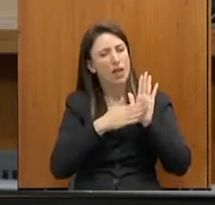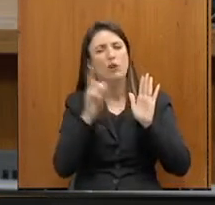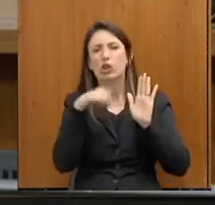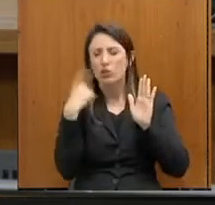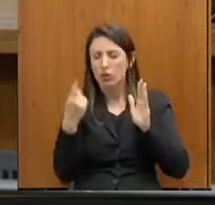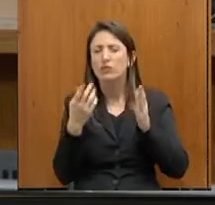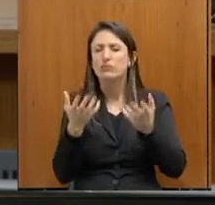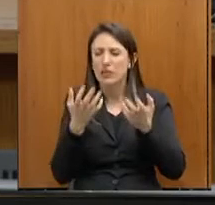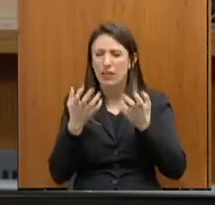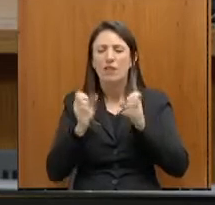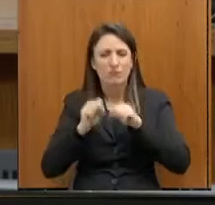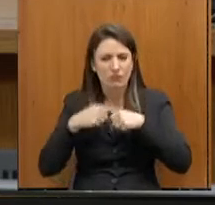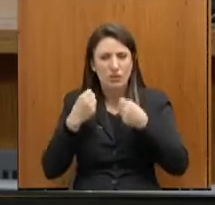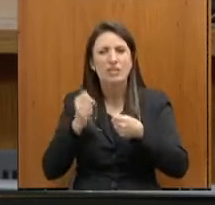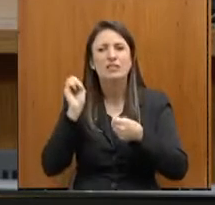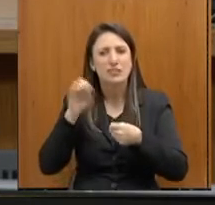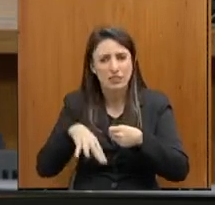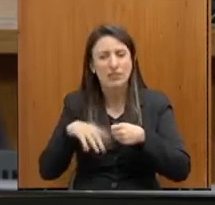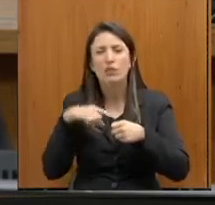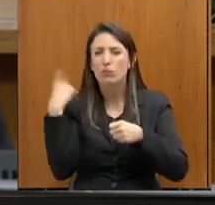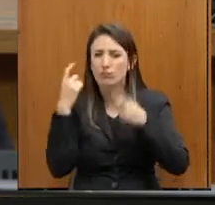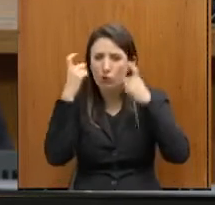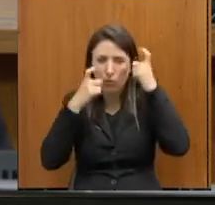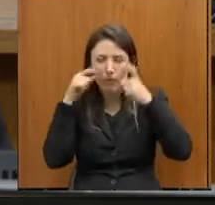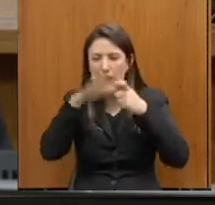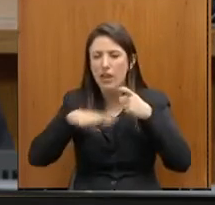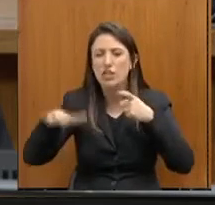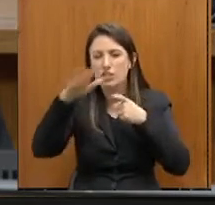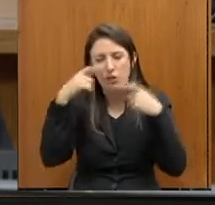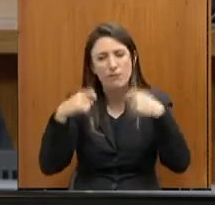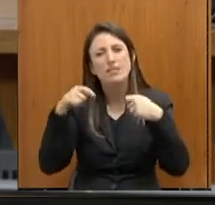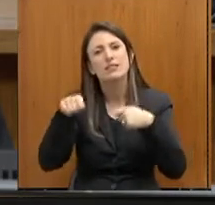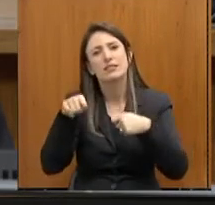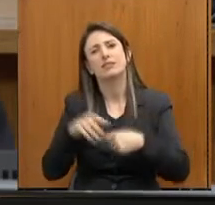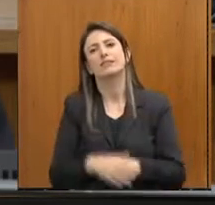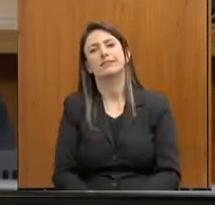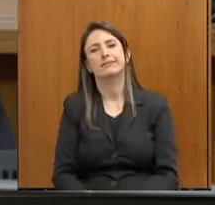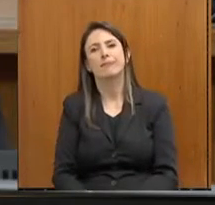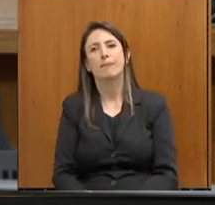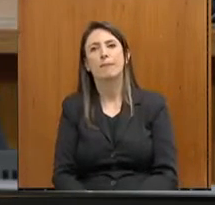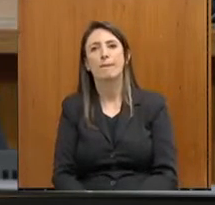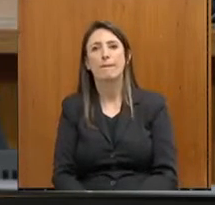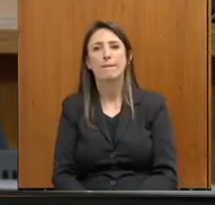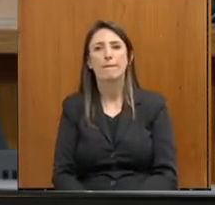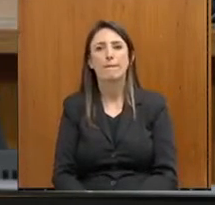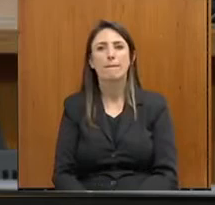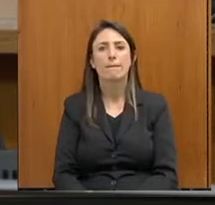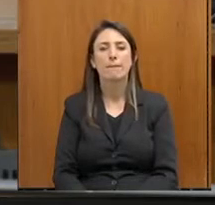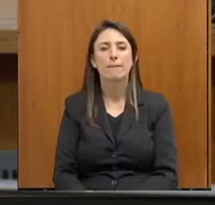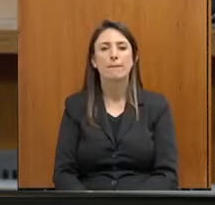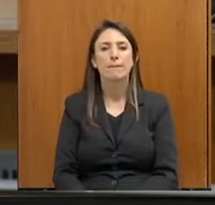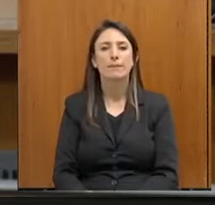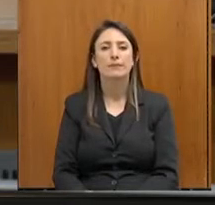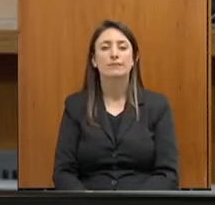concentrada nas regiões que mais necessitam né É E quero dizer que é um desafio para